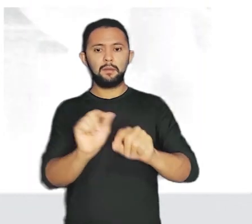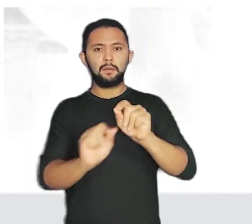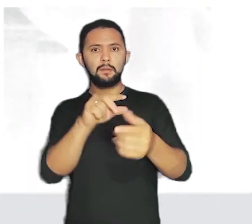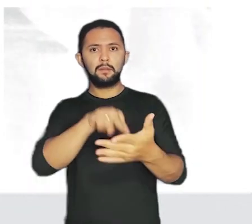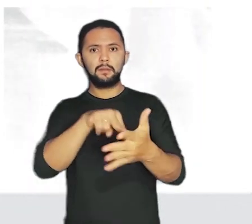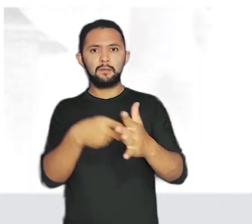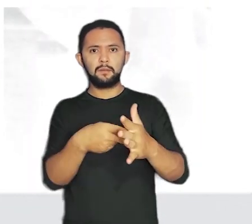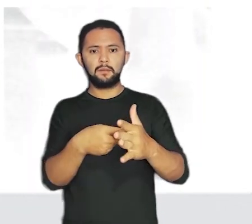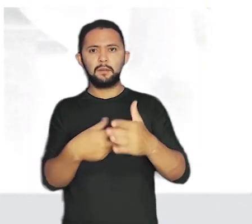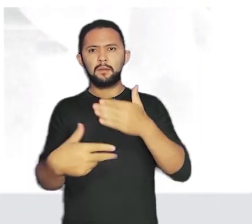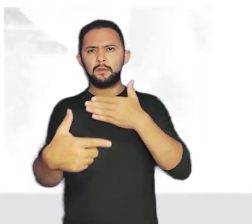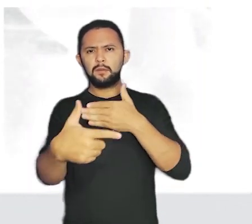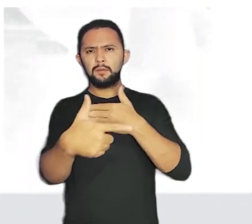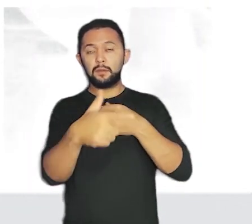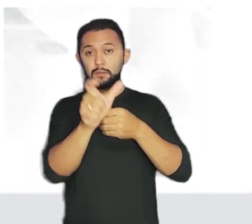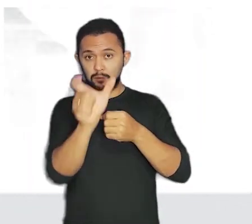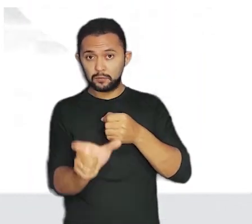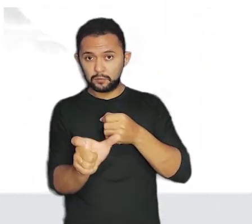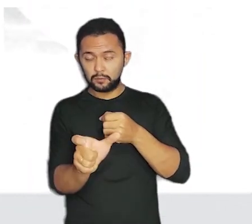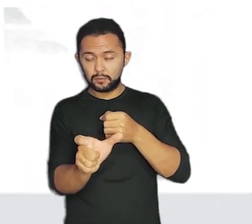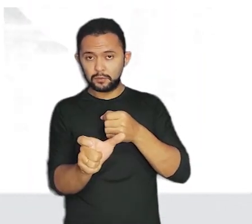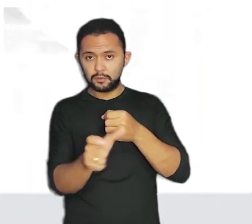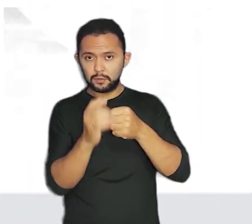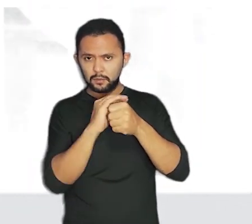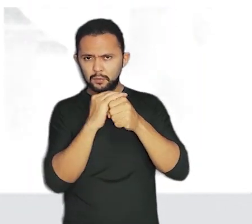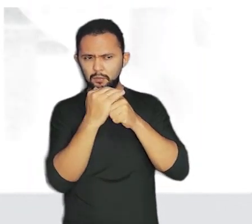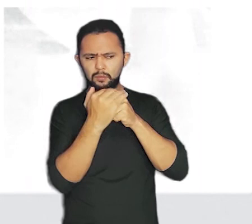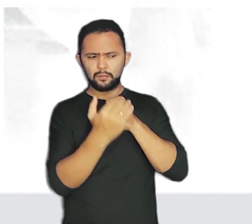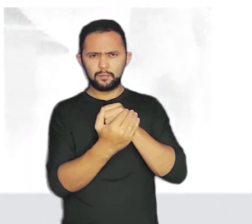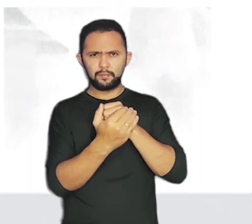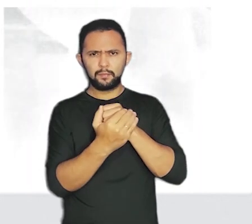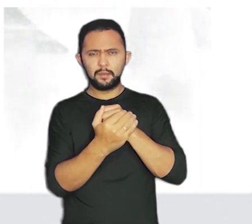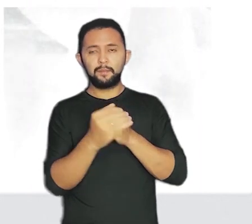é indeterminado, ele é composto, ele é simples, ele é desinencial,